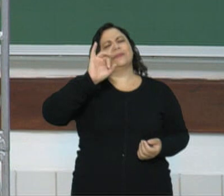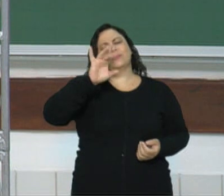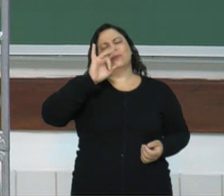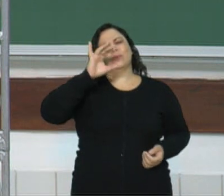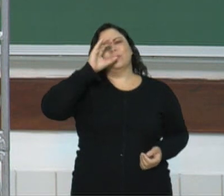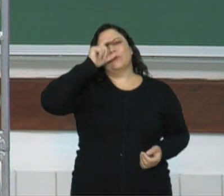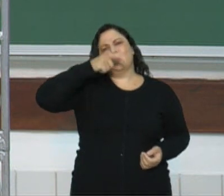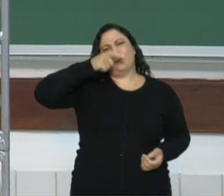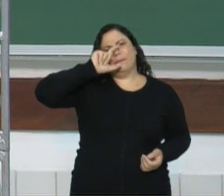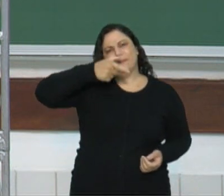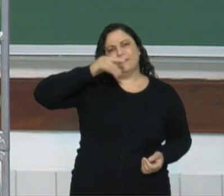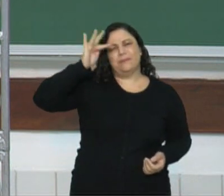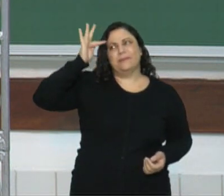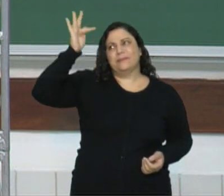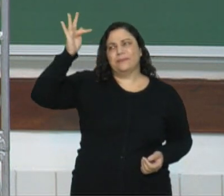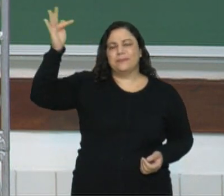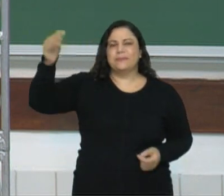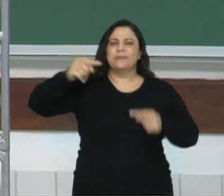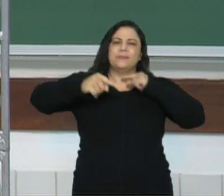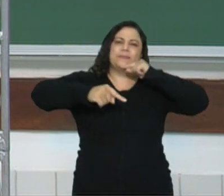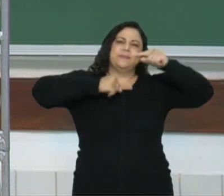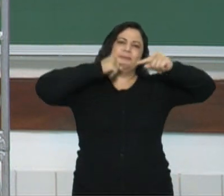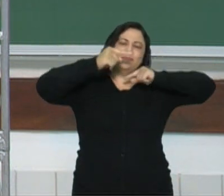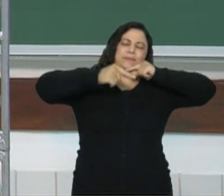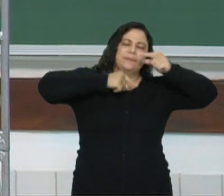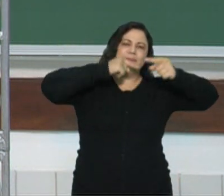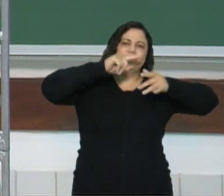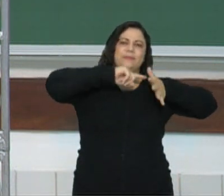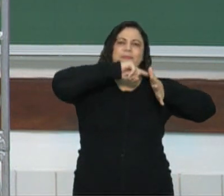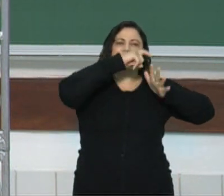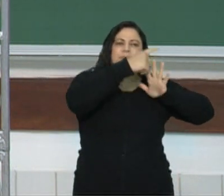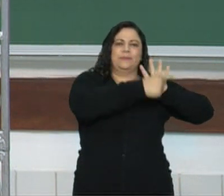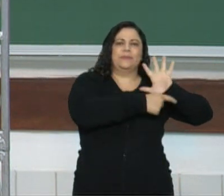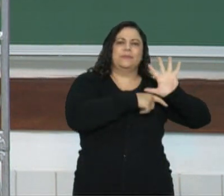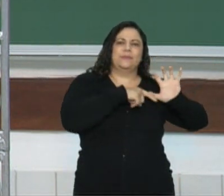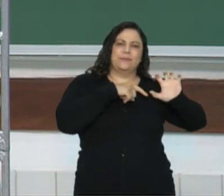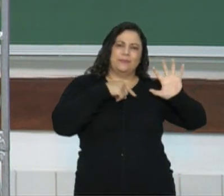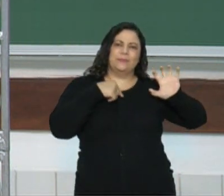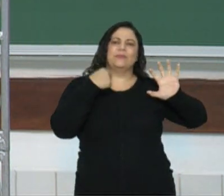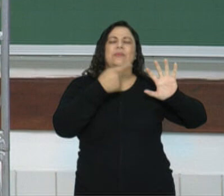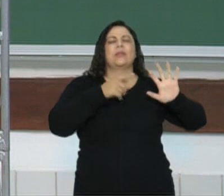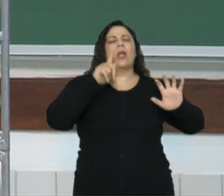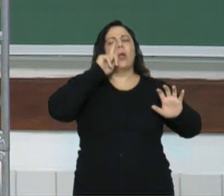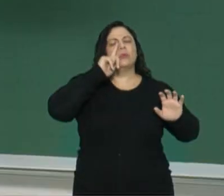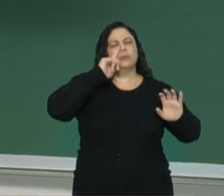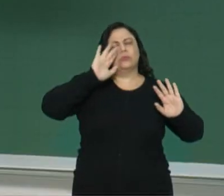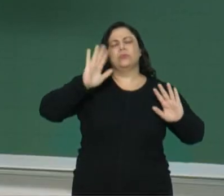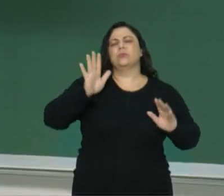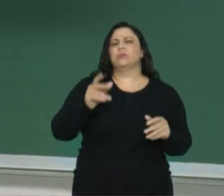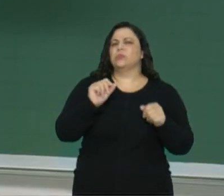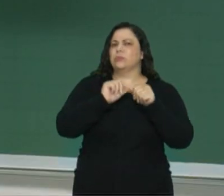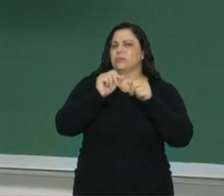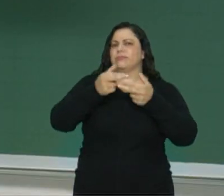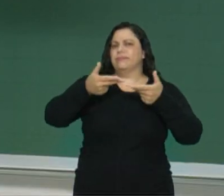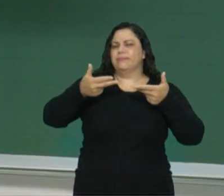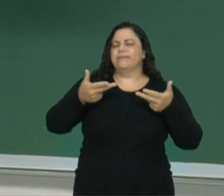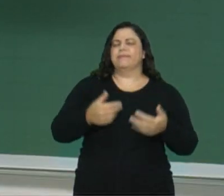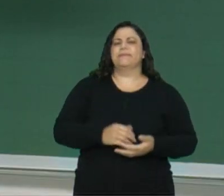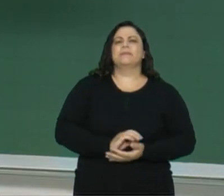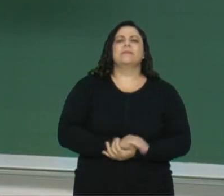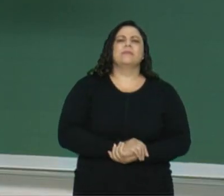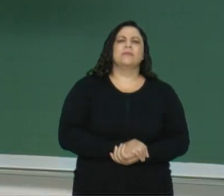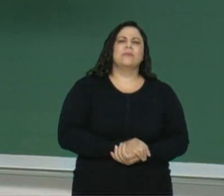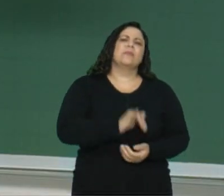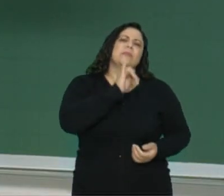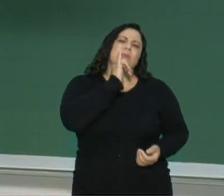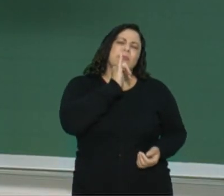na verdade, essa questão de duvidar dos sentidos, já os gregos faziam isso. Vejamos, por exemplo, você pode